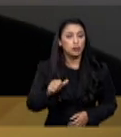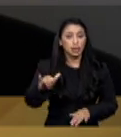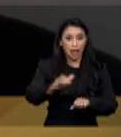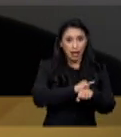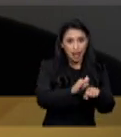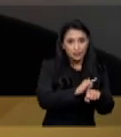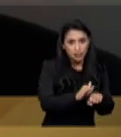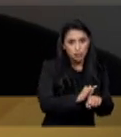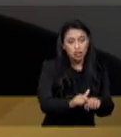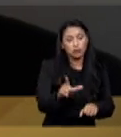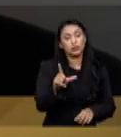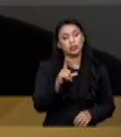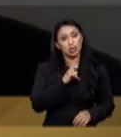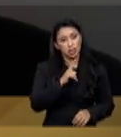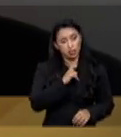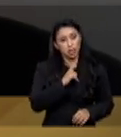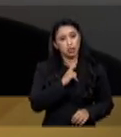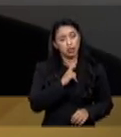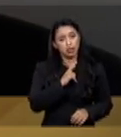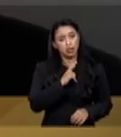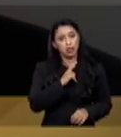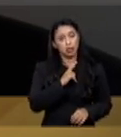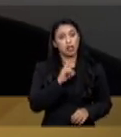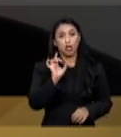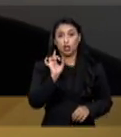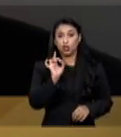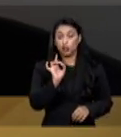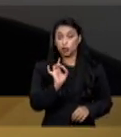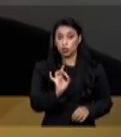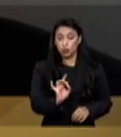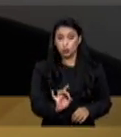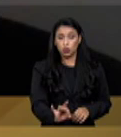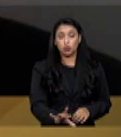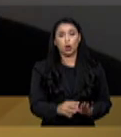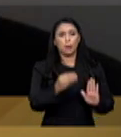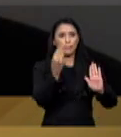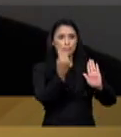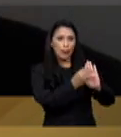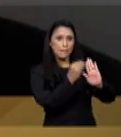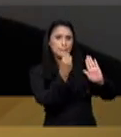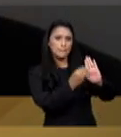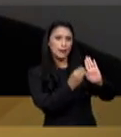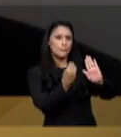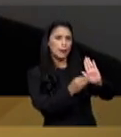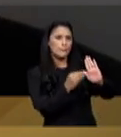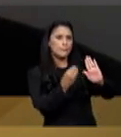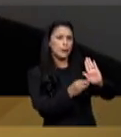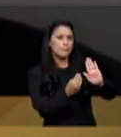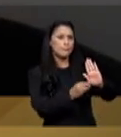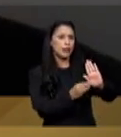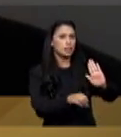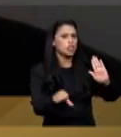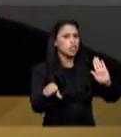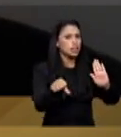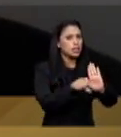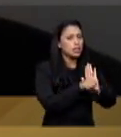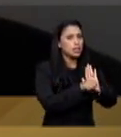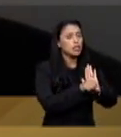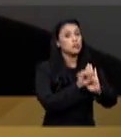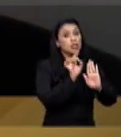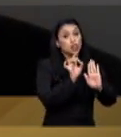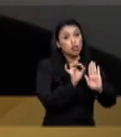Jato, seria restrita aos fatos relacionados a ilícitos